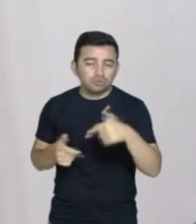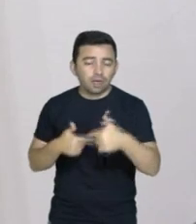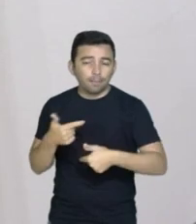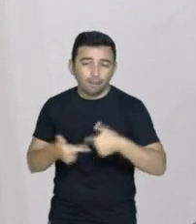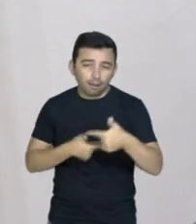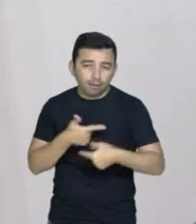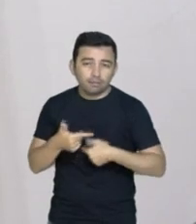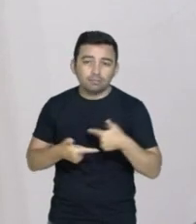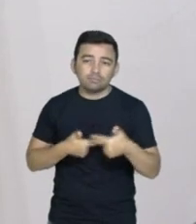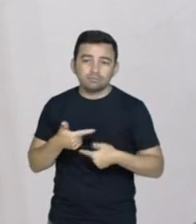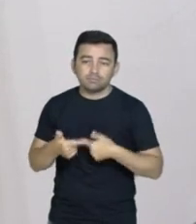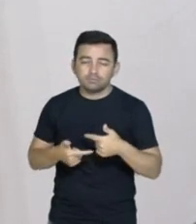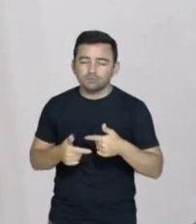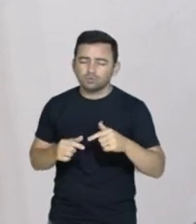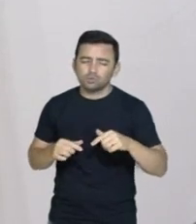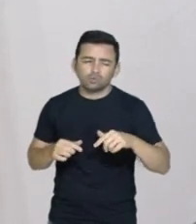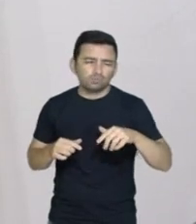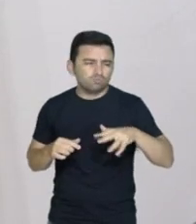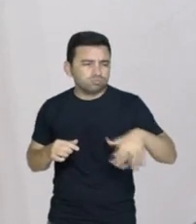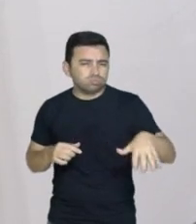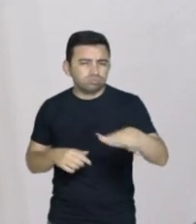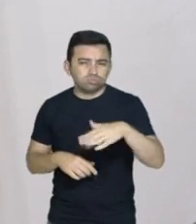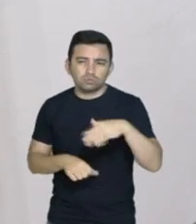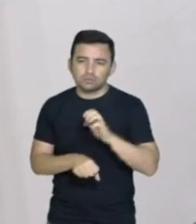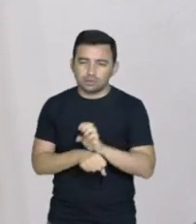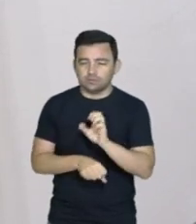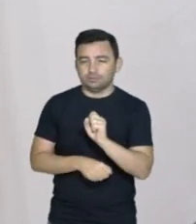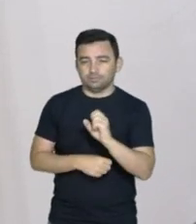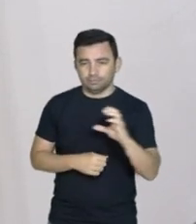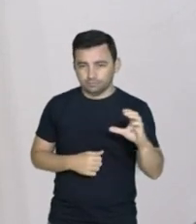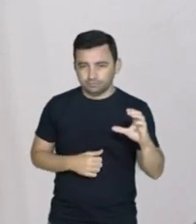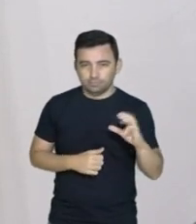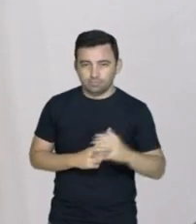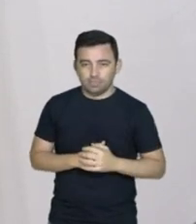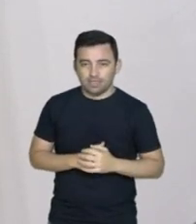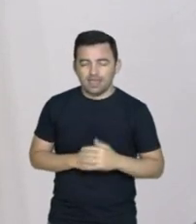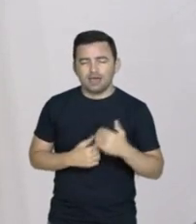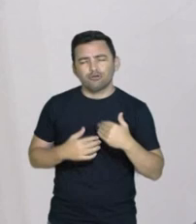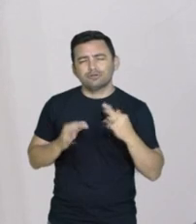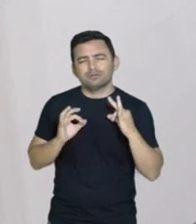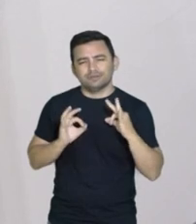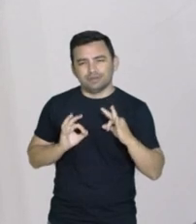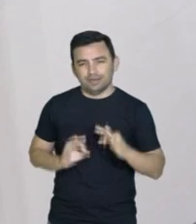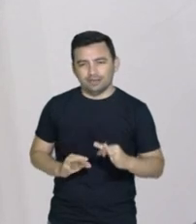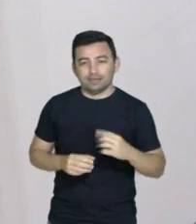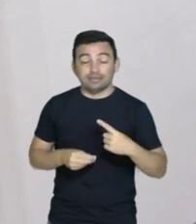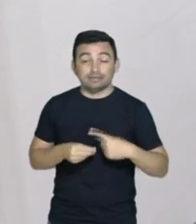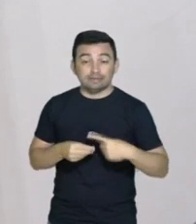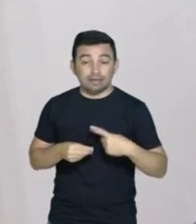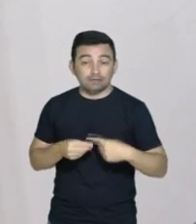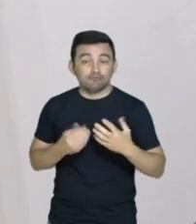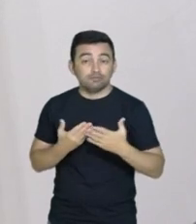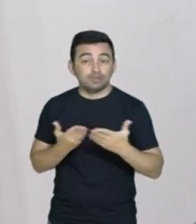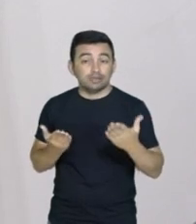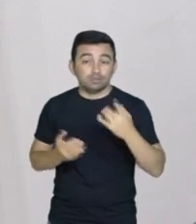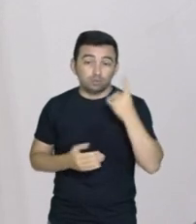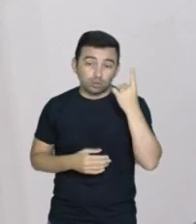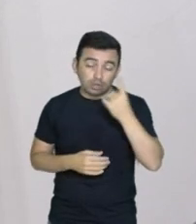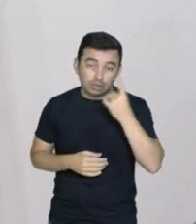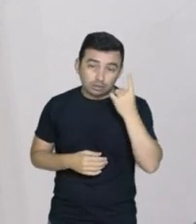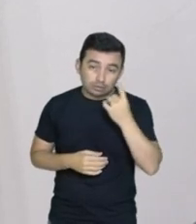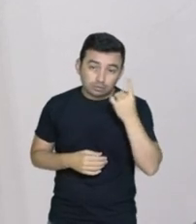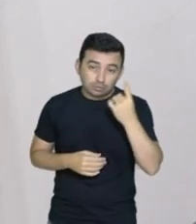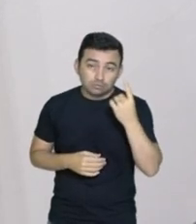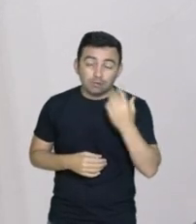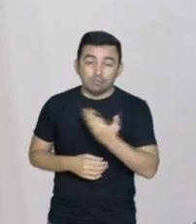por todo o estado eu tenho certeza que na cidades dos Senhores parlamentares caríssimos